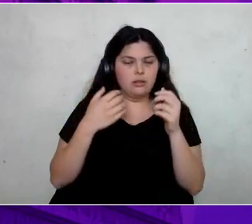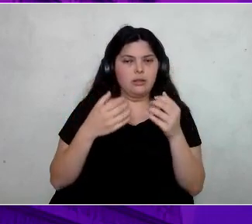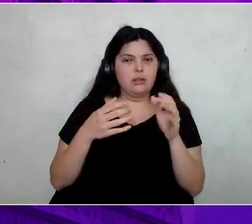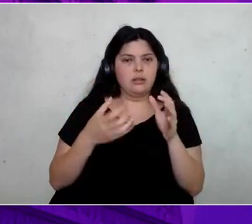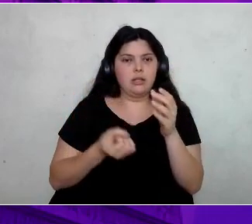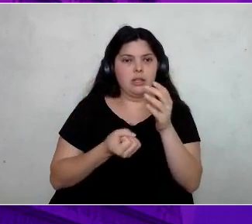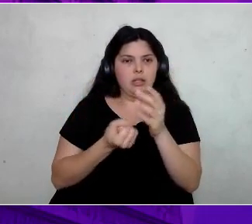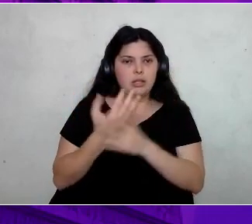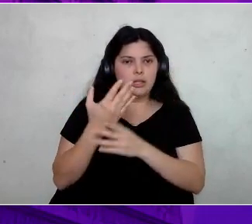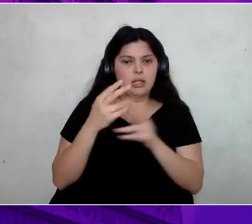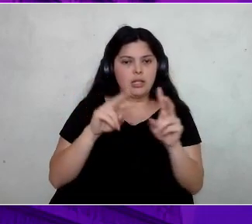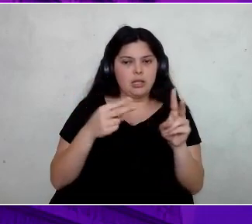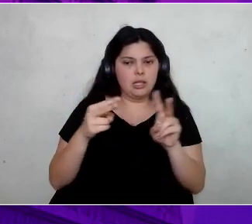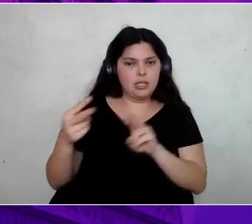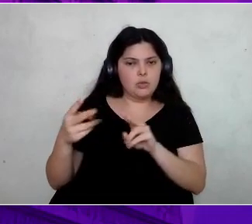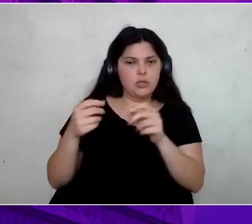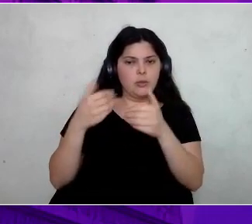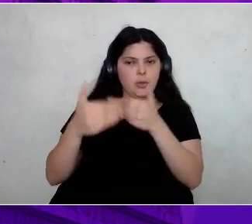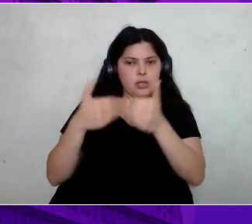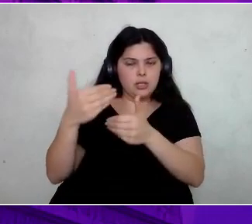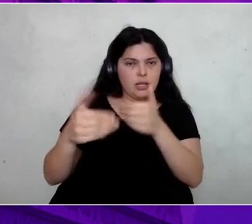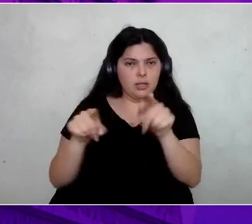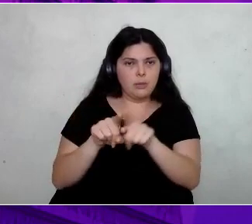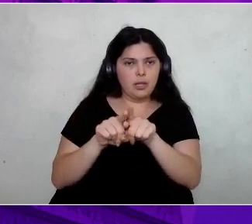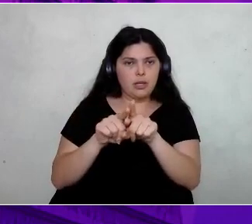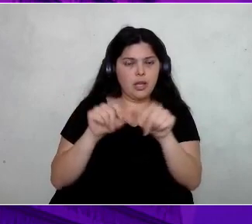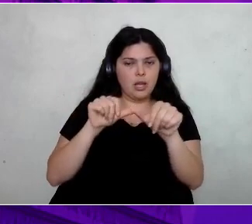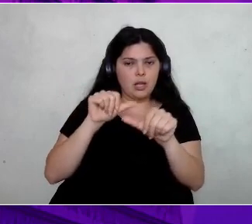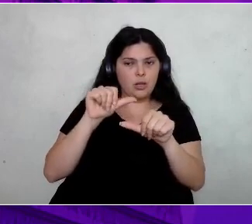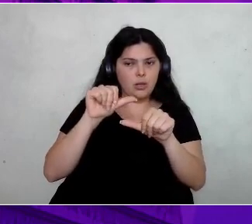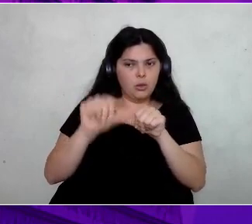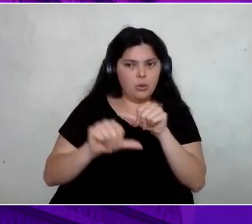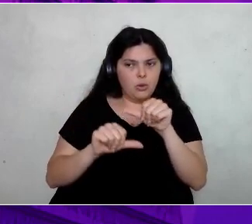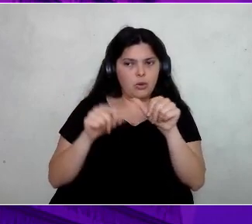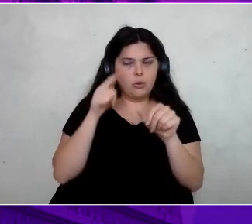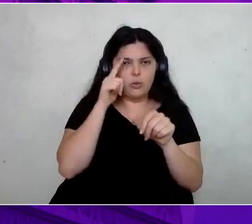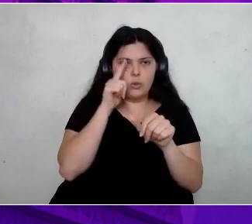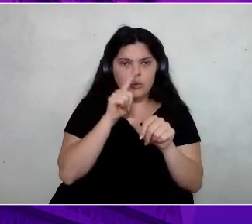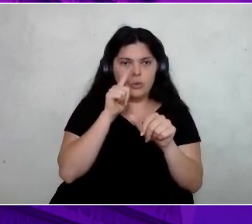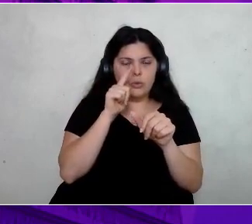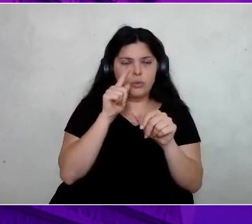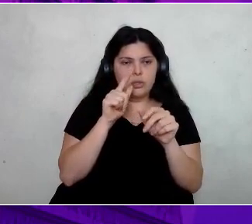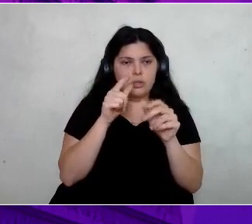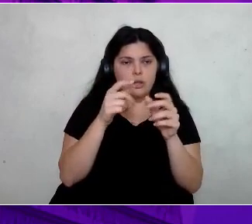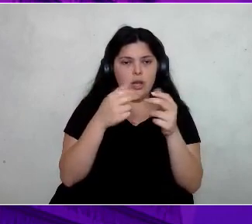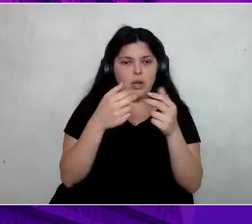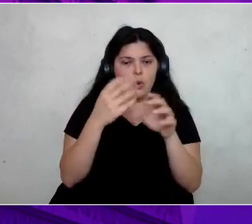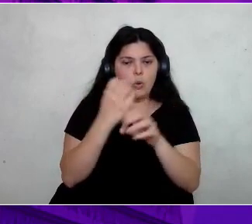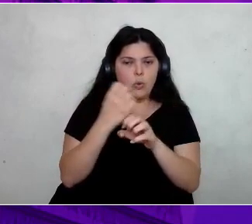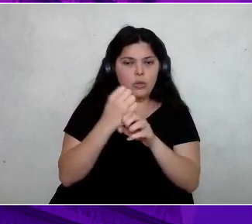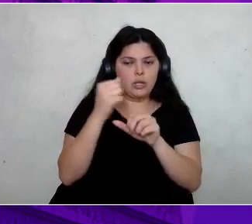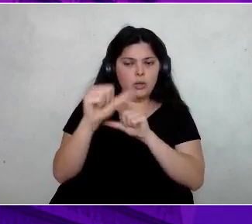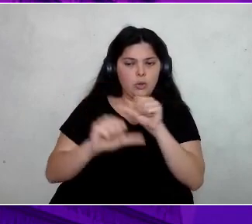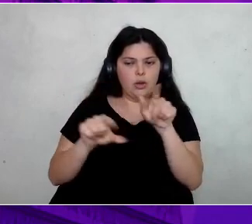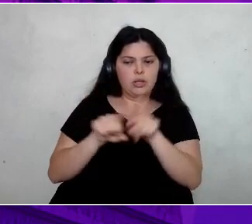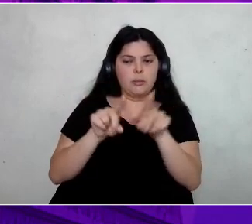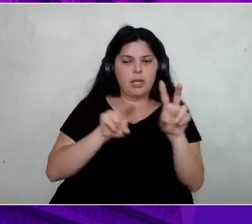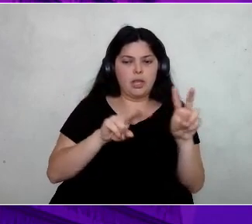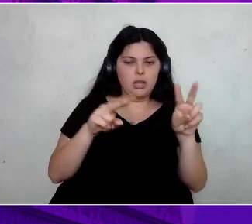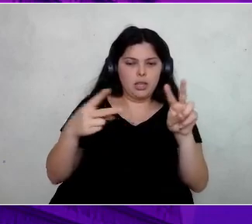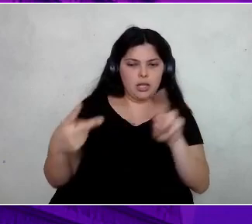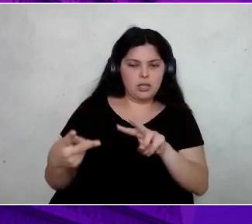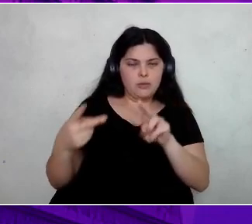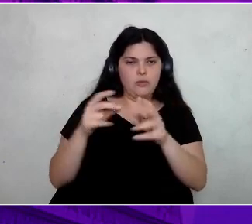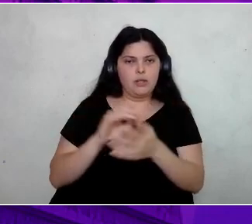transações a serem processadas para algumas contas diferentes, faço transferências entre elas, metade